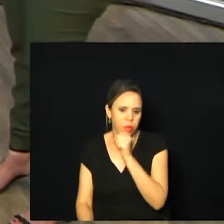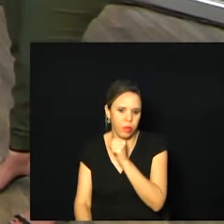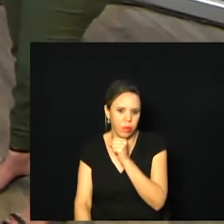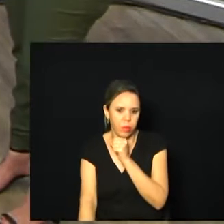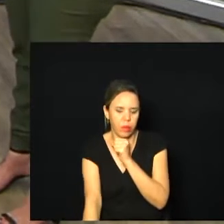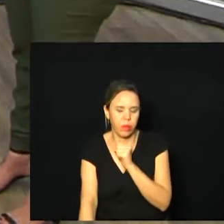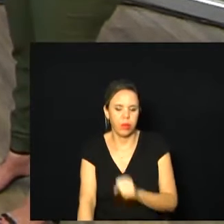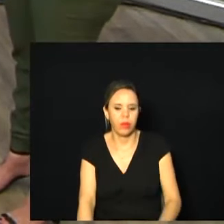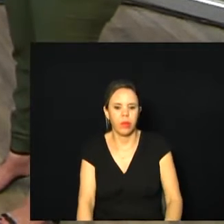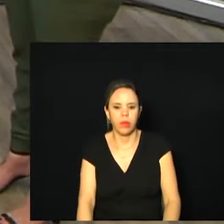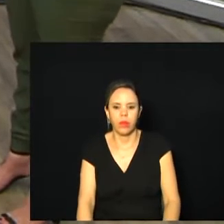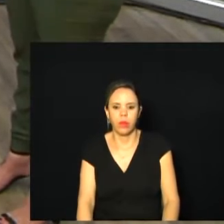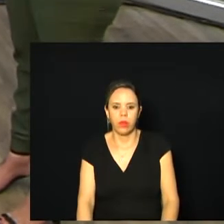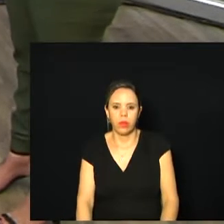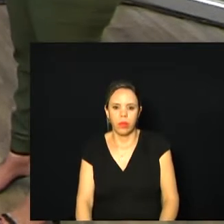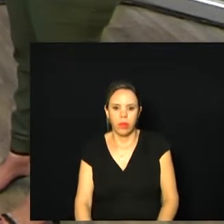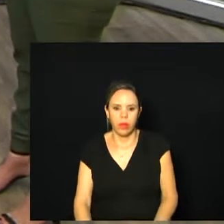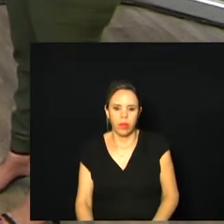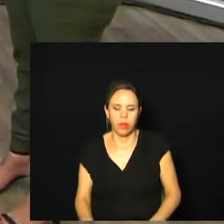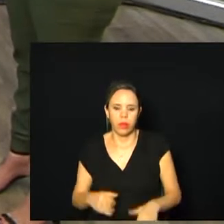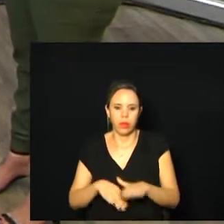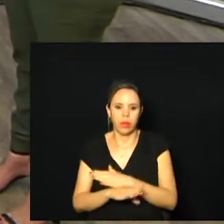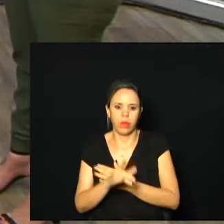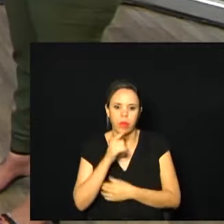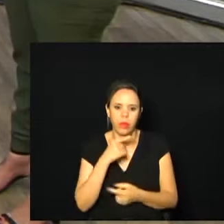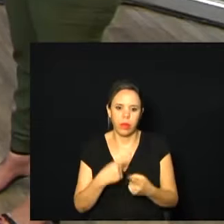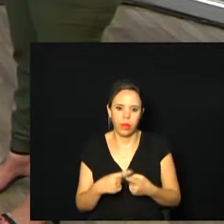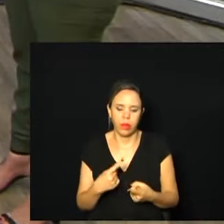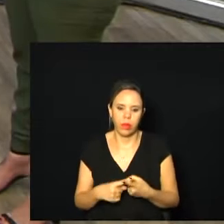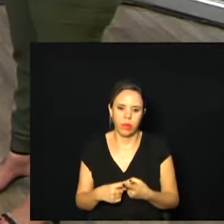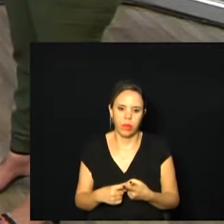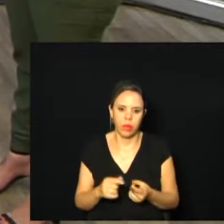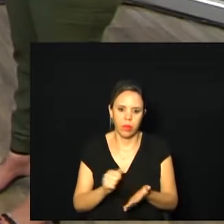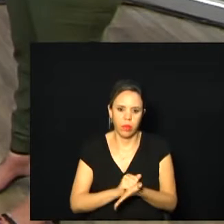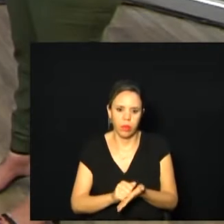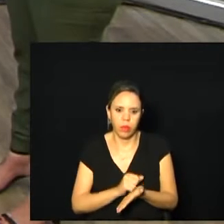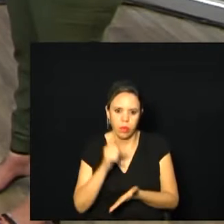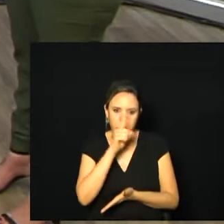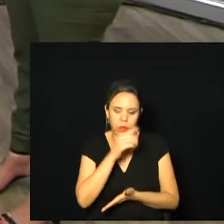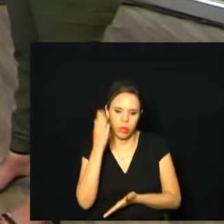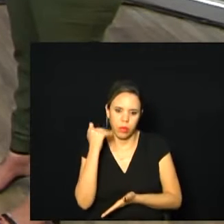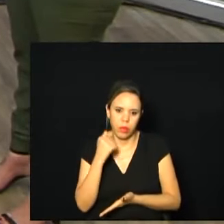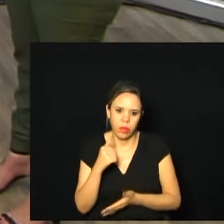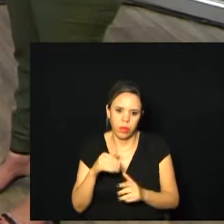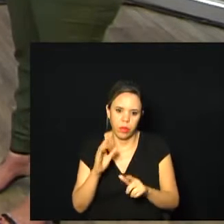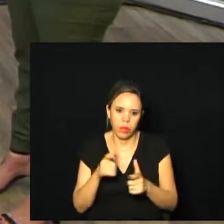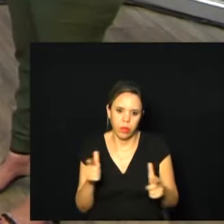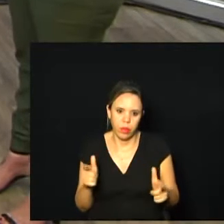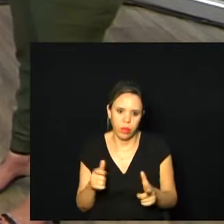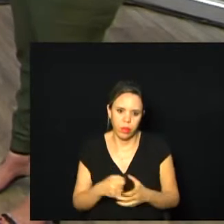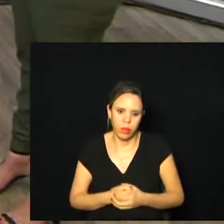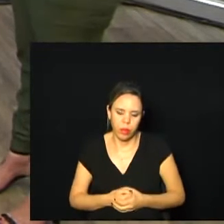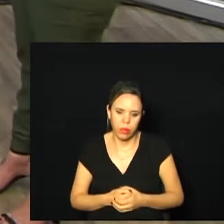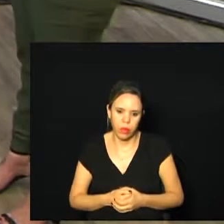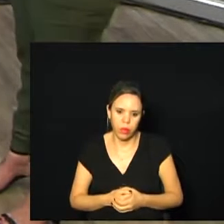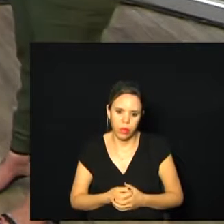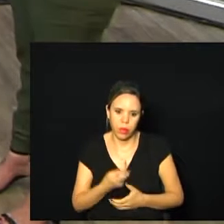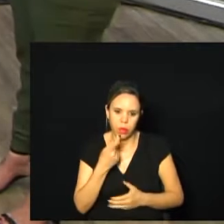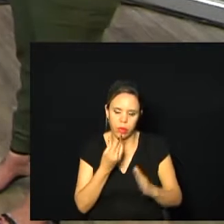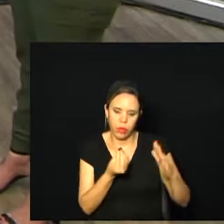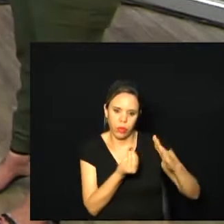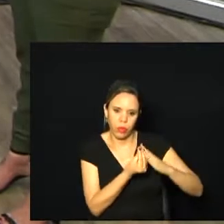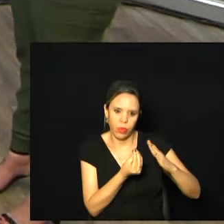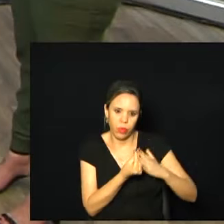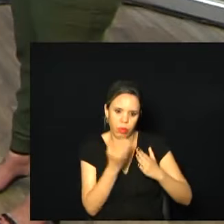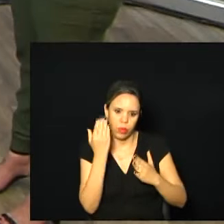Gabriel? programa tudo no sábado, já guarda essa água, até porque a louça do domingo a gente sabe que é muito maior. Mirna Abreu, por falar em Sanasa,